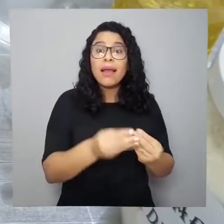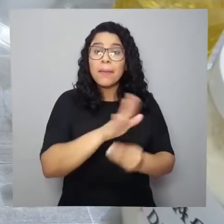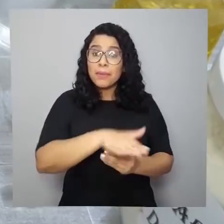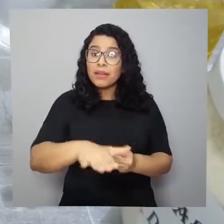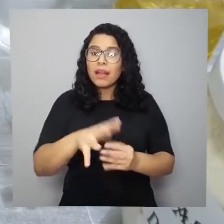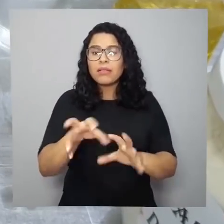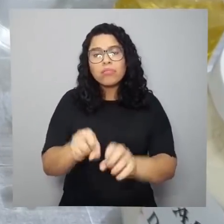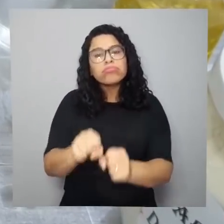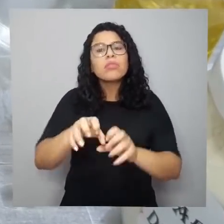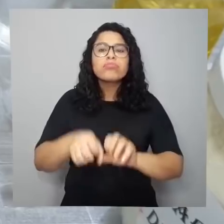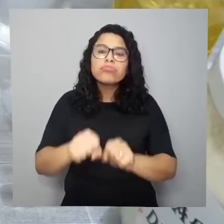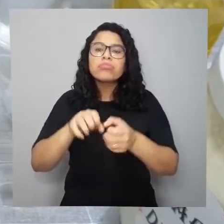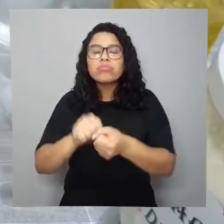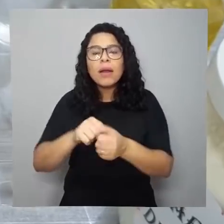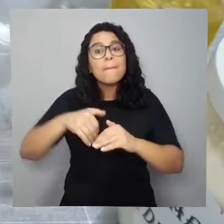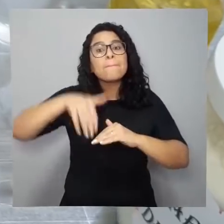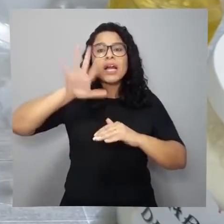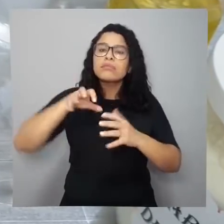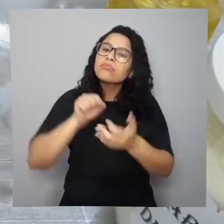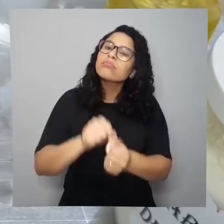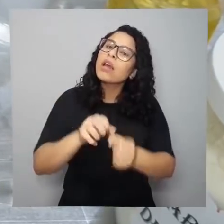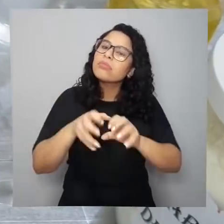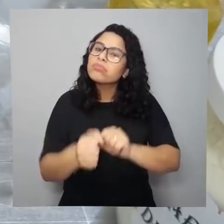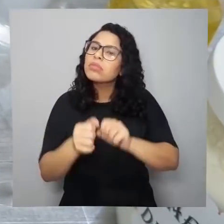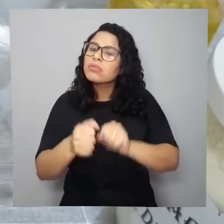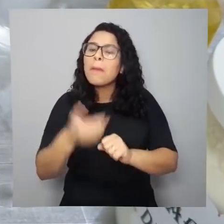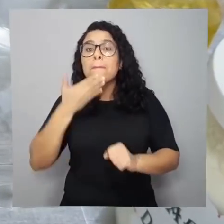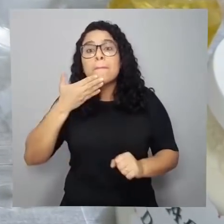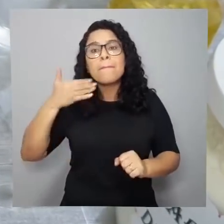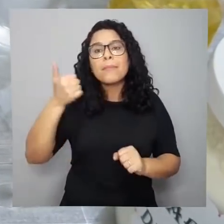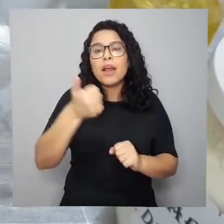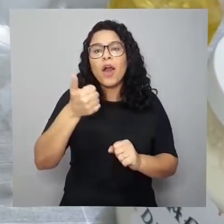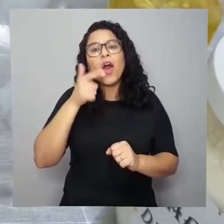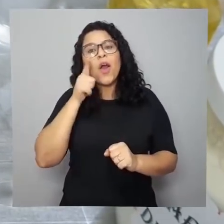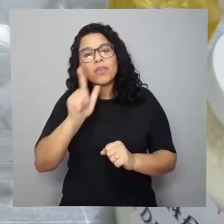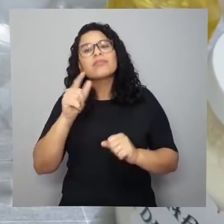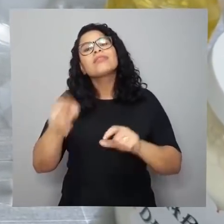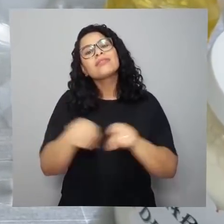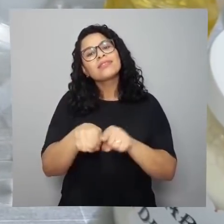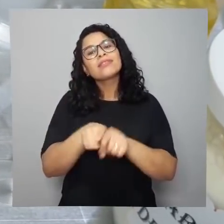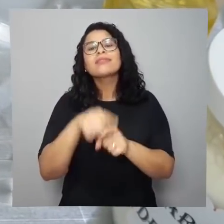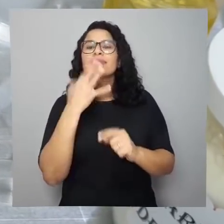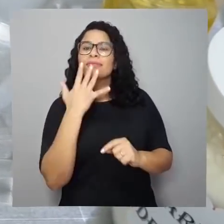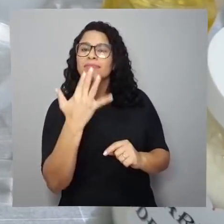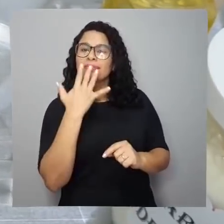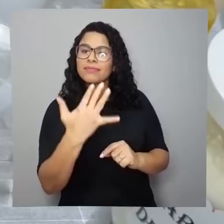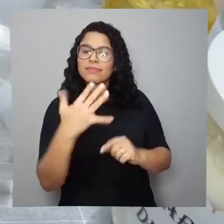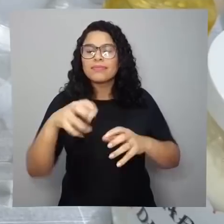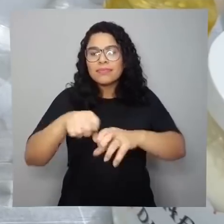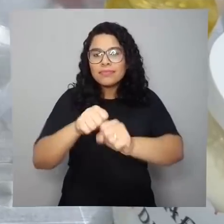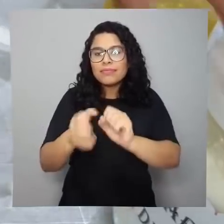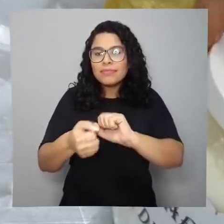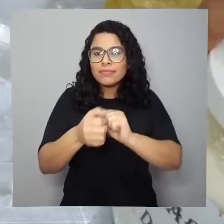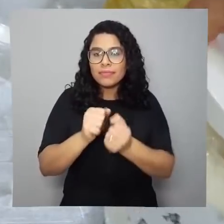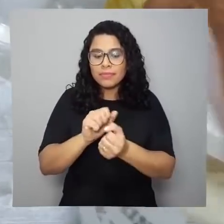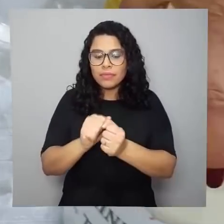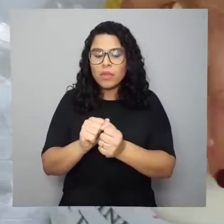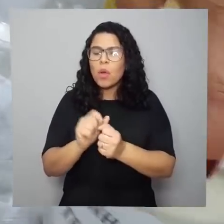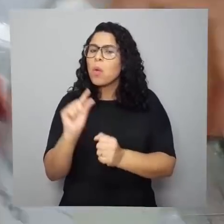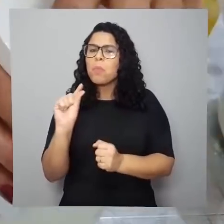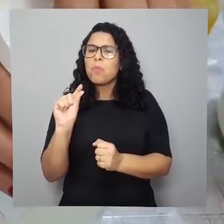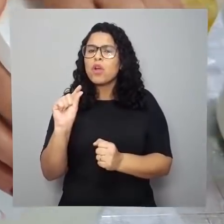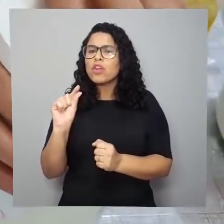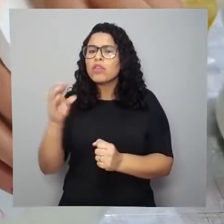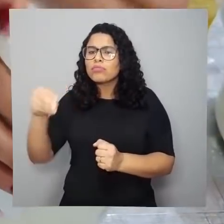quanto mais apertar a massinha, mais ela vai chegar na cor que a gente quer, tá bom? Eu vou aqui pegar só um pouquinho